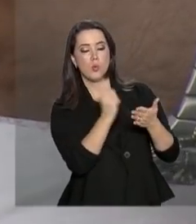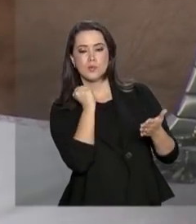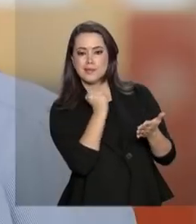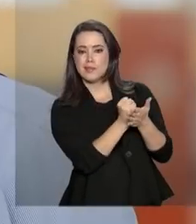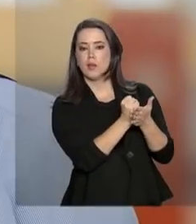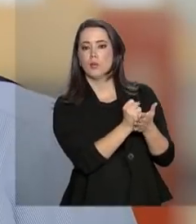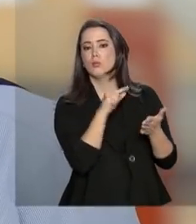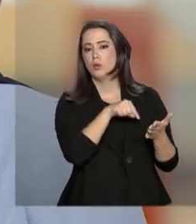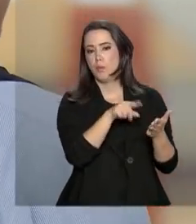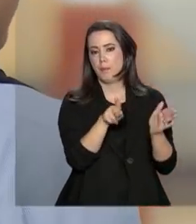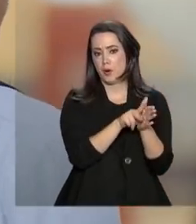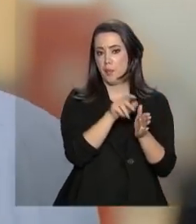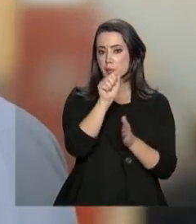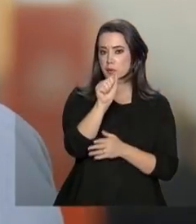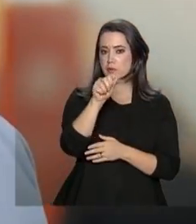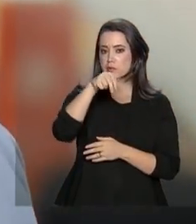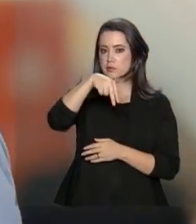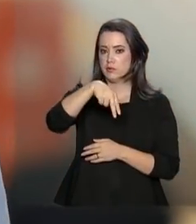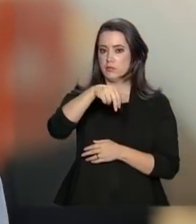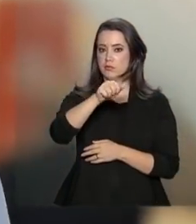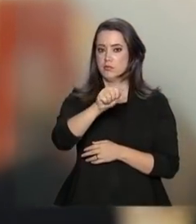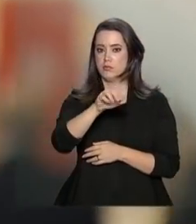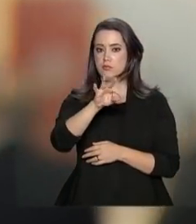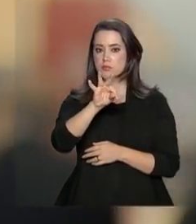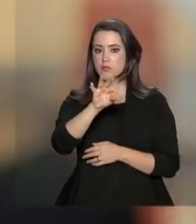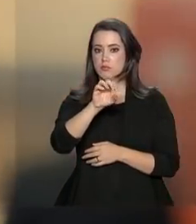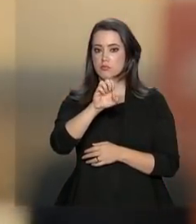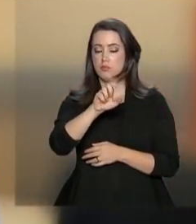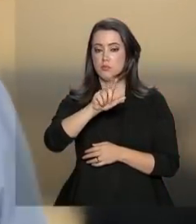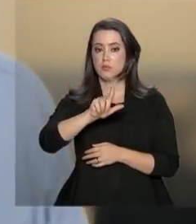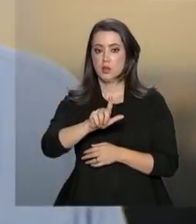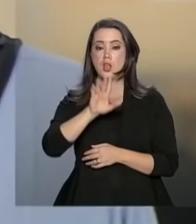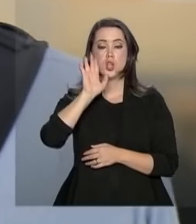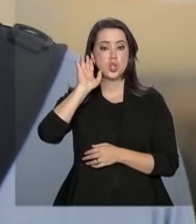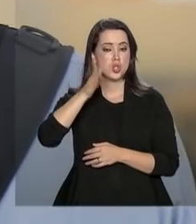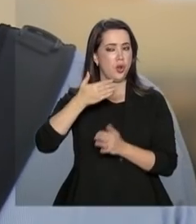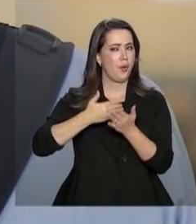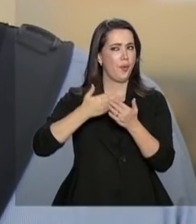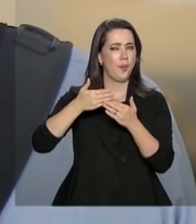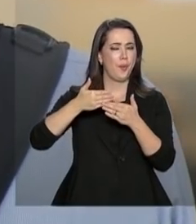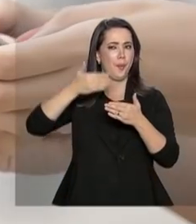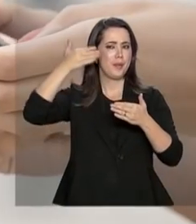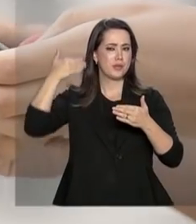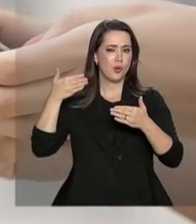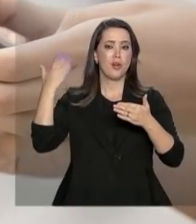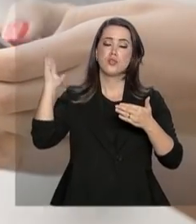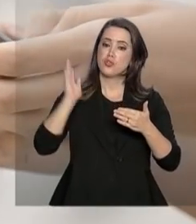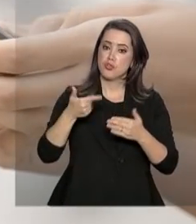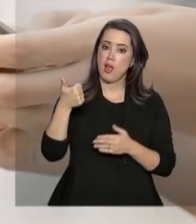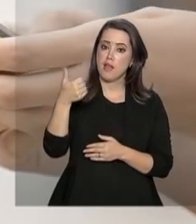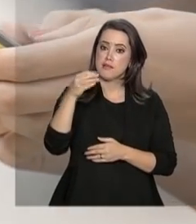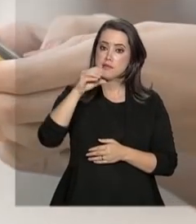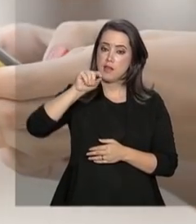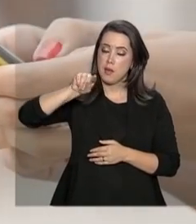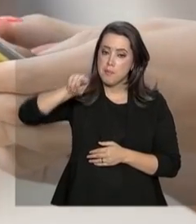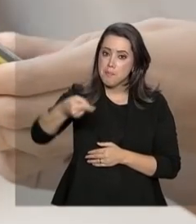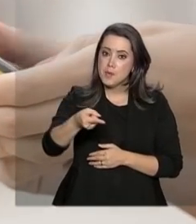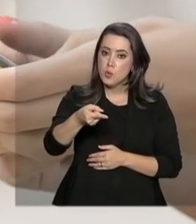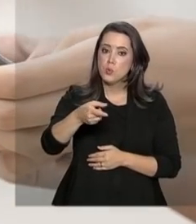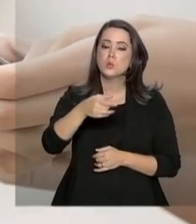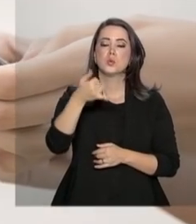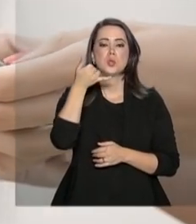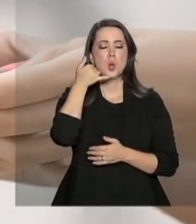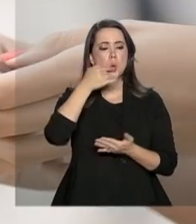Anatel a iniciativa começou em maio do ano passado e já bloqueou 100.000 aparelhos agora a medida será